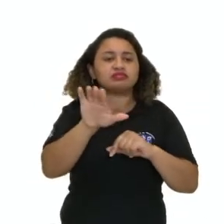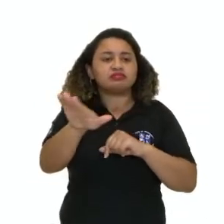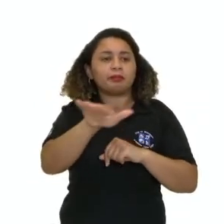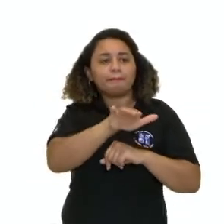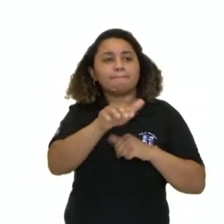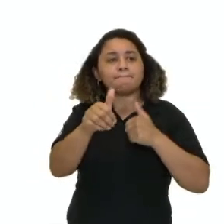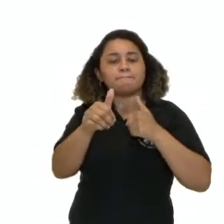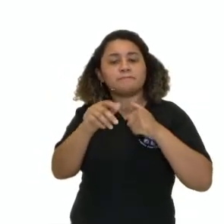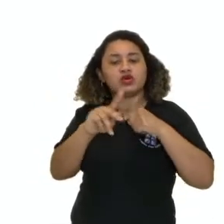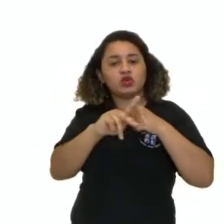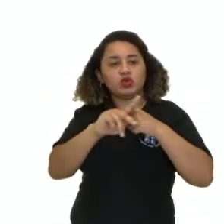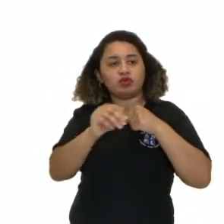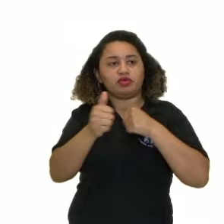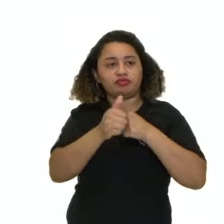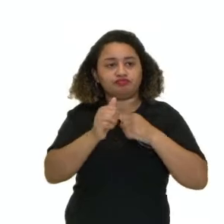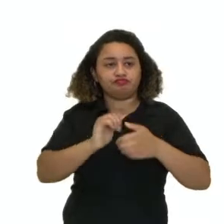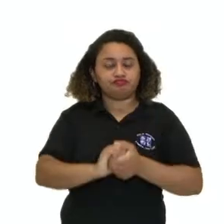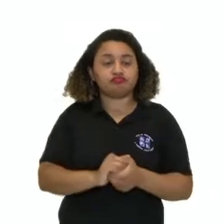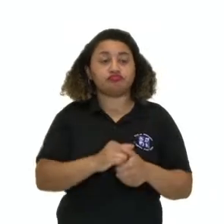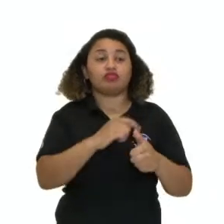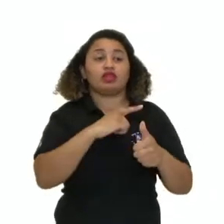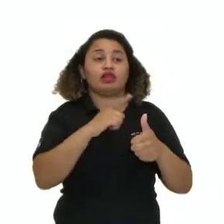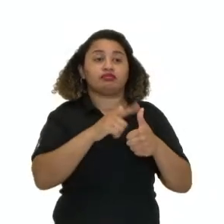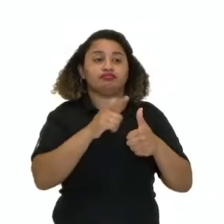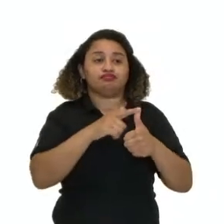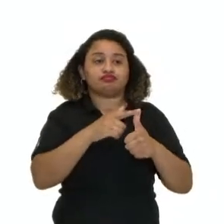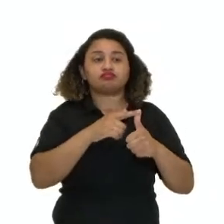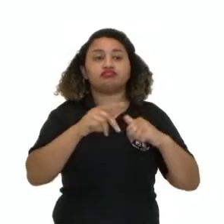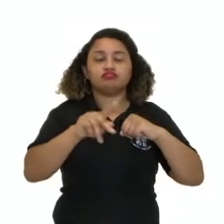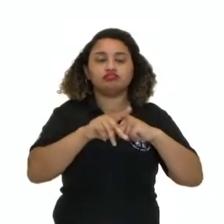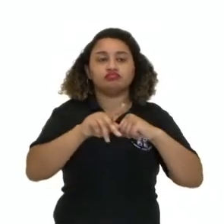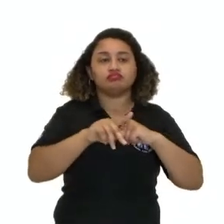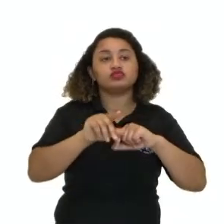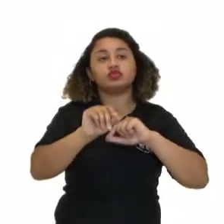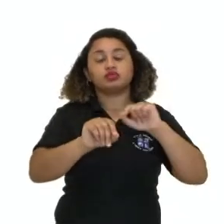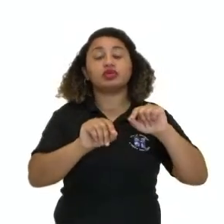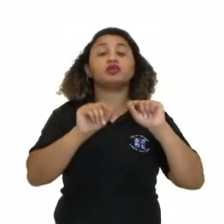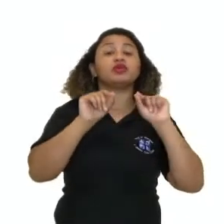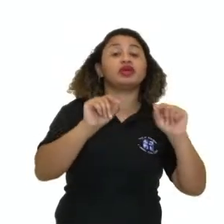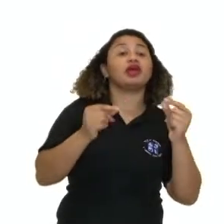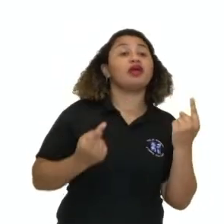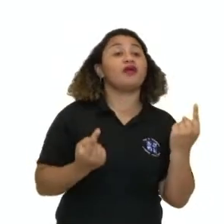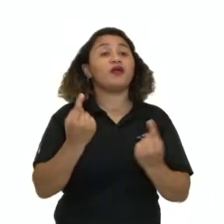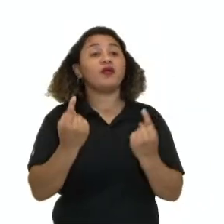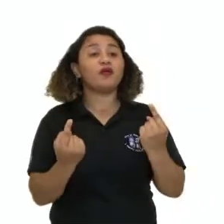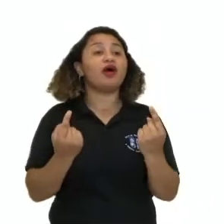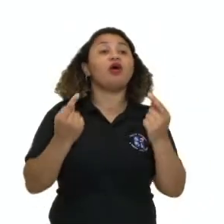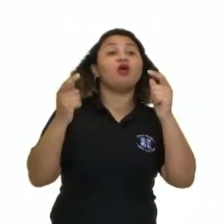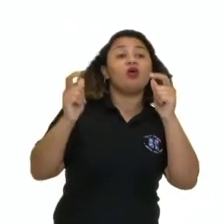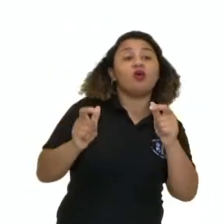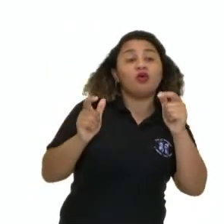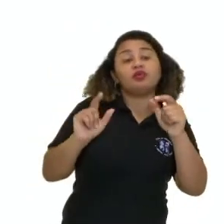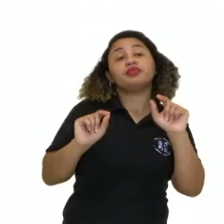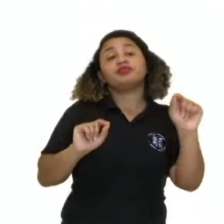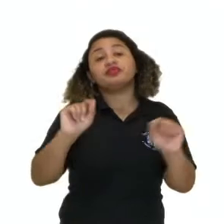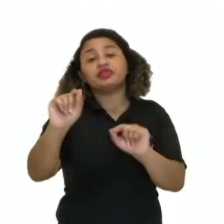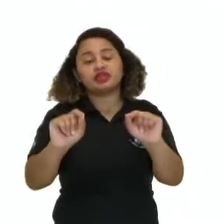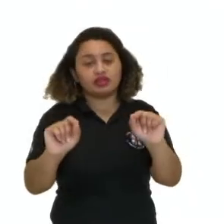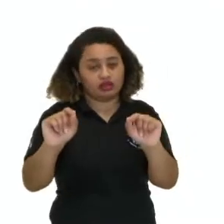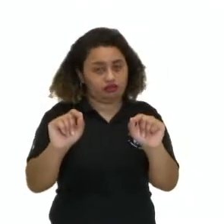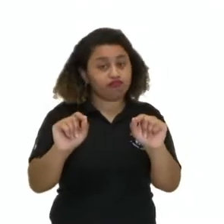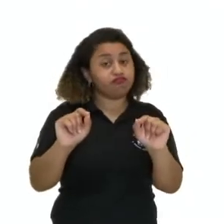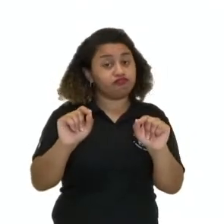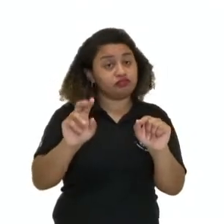deles. Os pronomes relativos, como que, qual, cujo e onde. Fui eu que lhe dei aquele